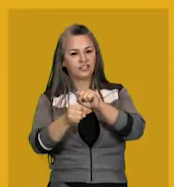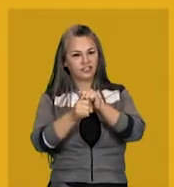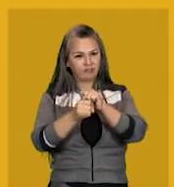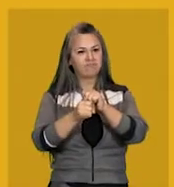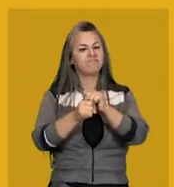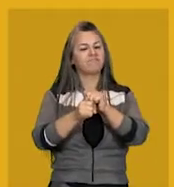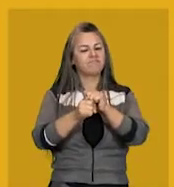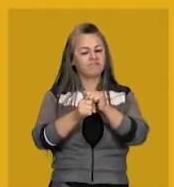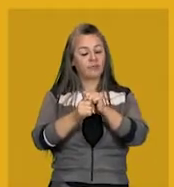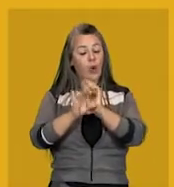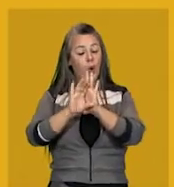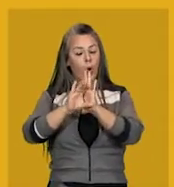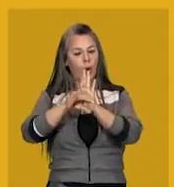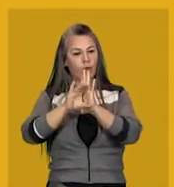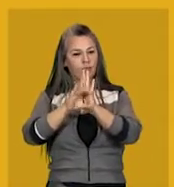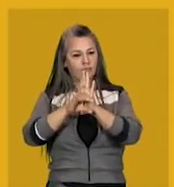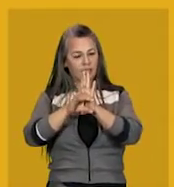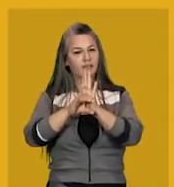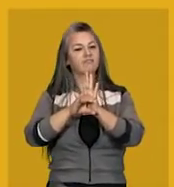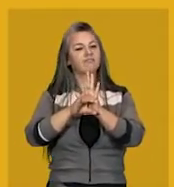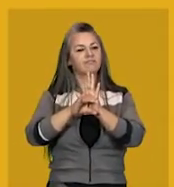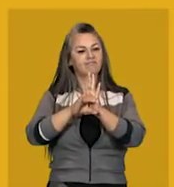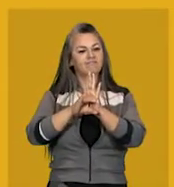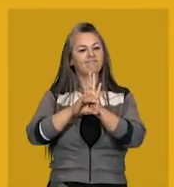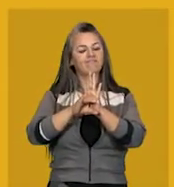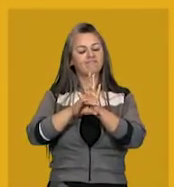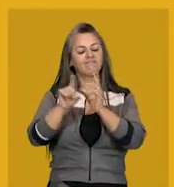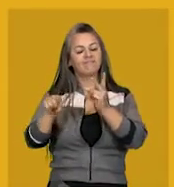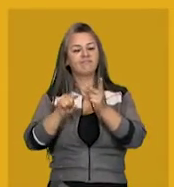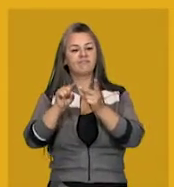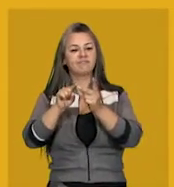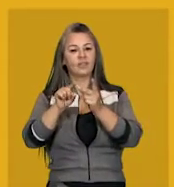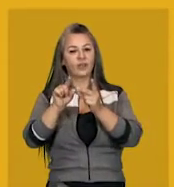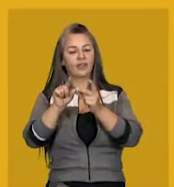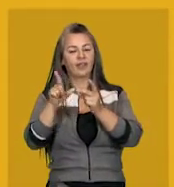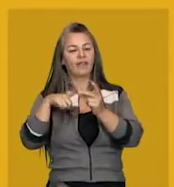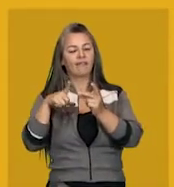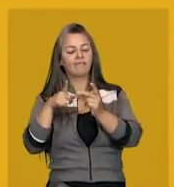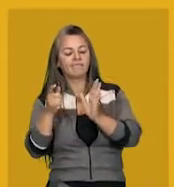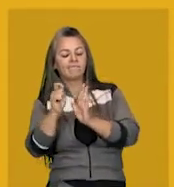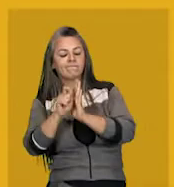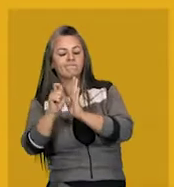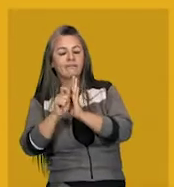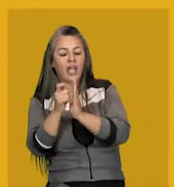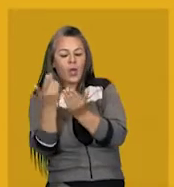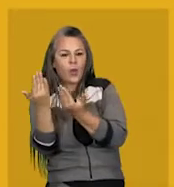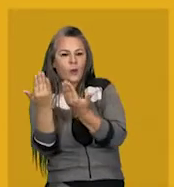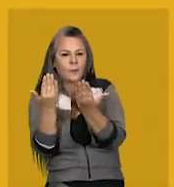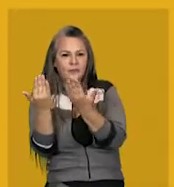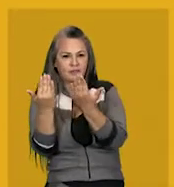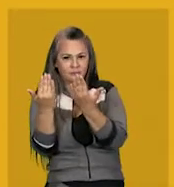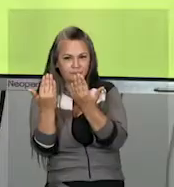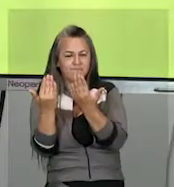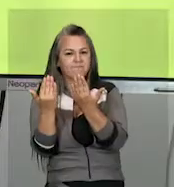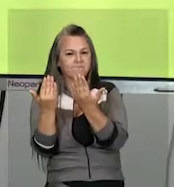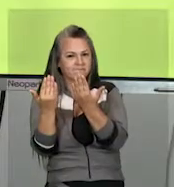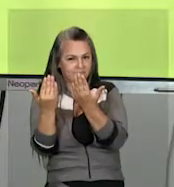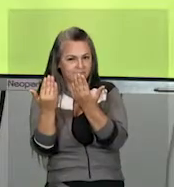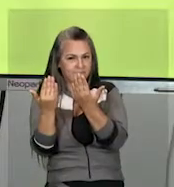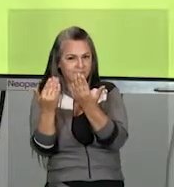importantes classes de palavras, conceitos, usos e relações. Se você parar e